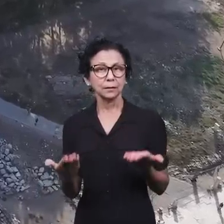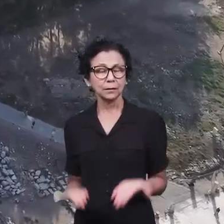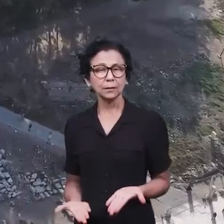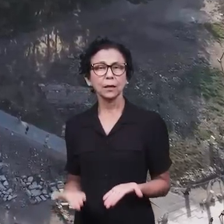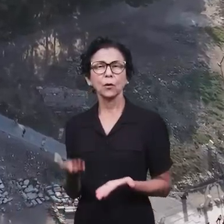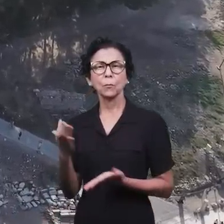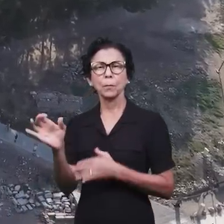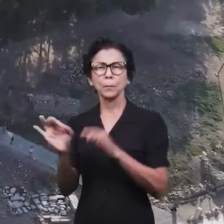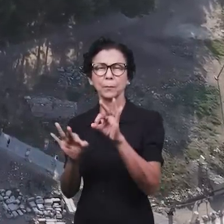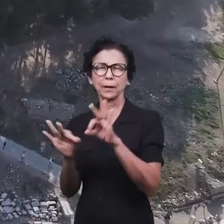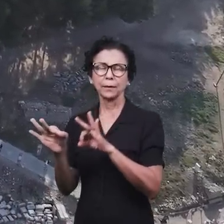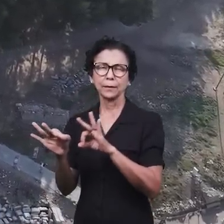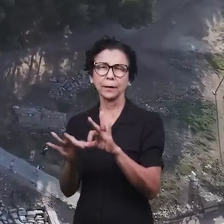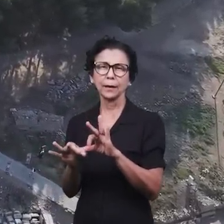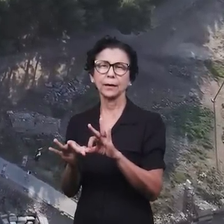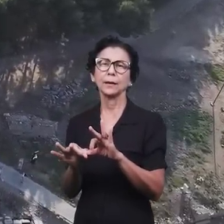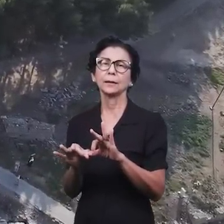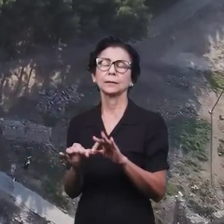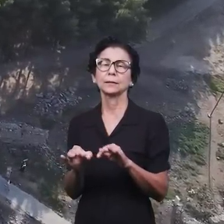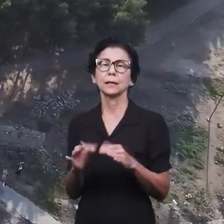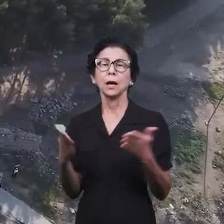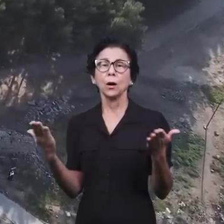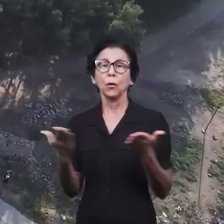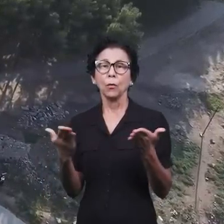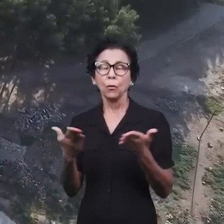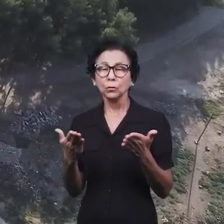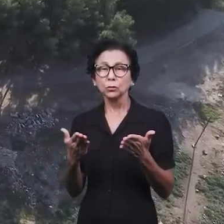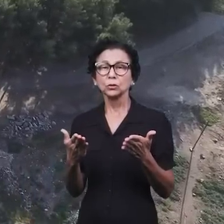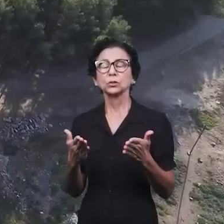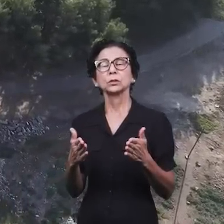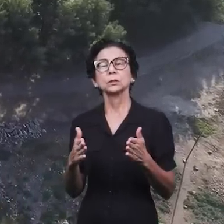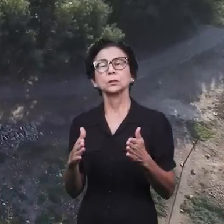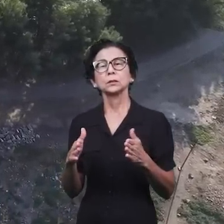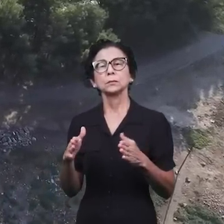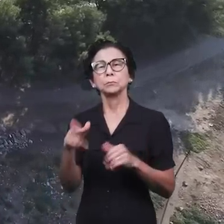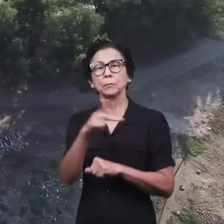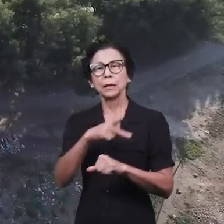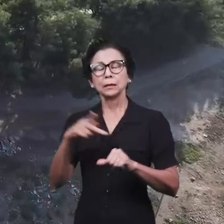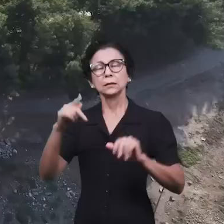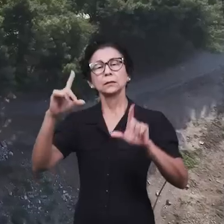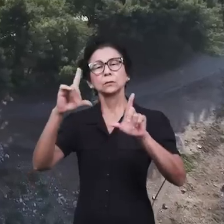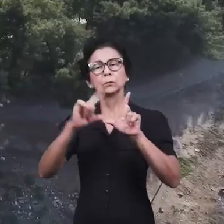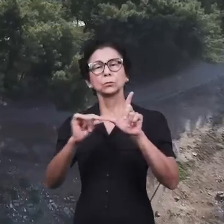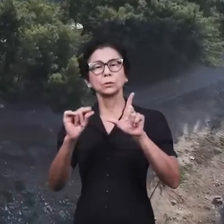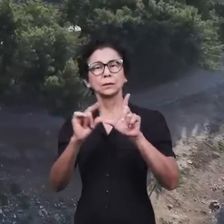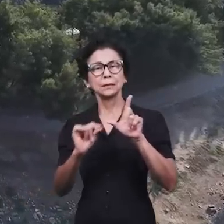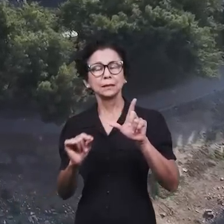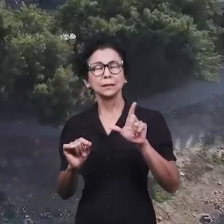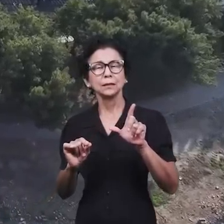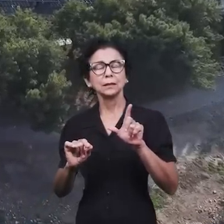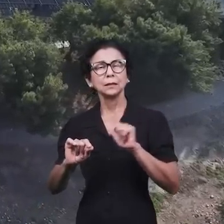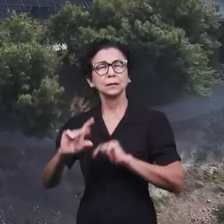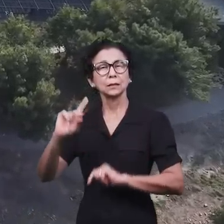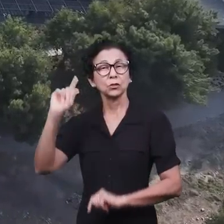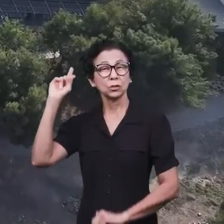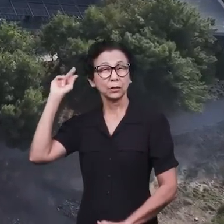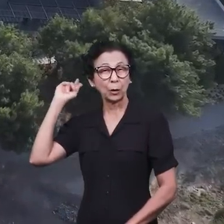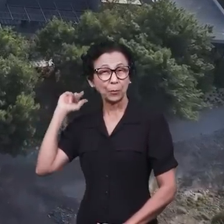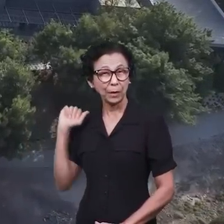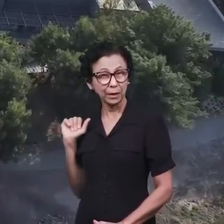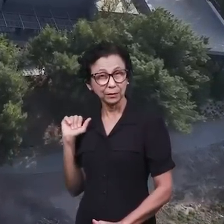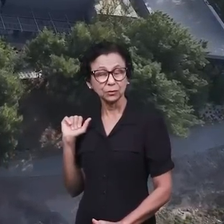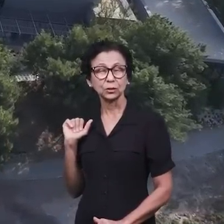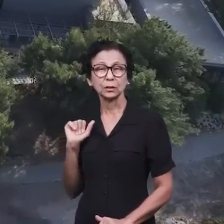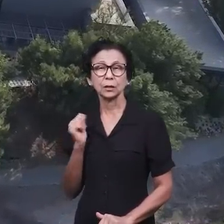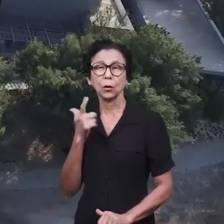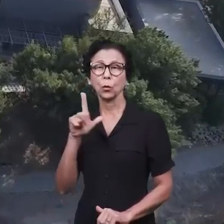Essas imagens, elas foram feitas na região que hoje é a Turquia, na região onde